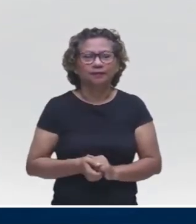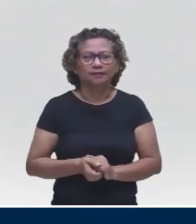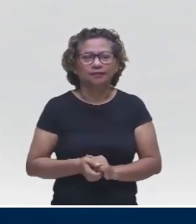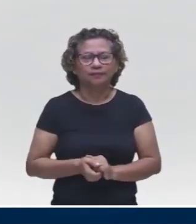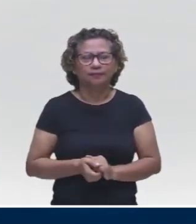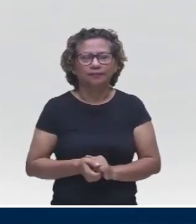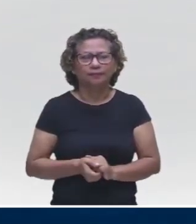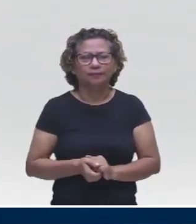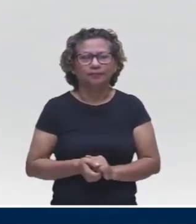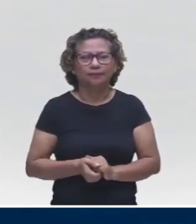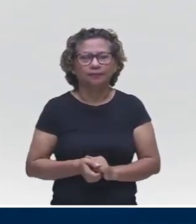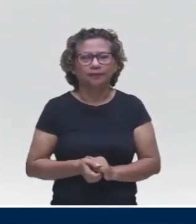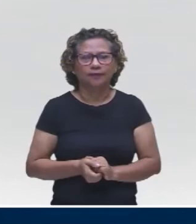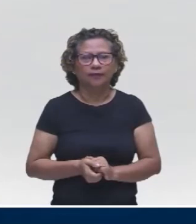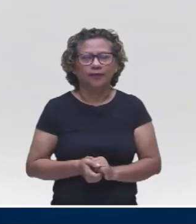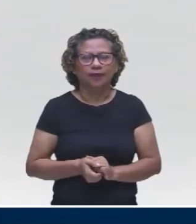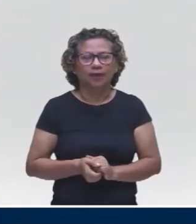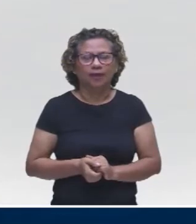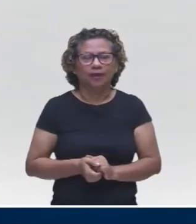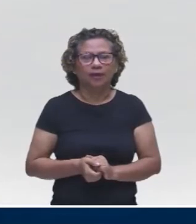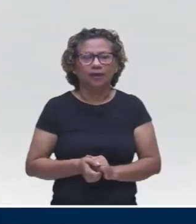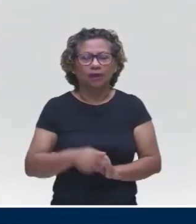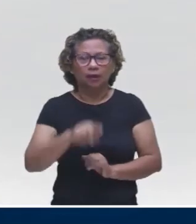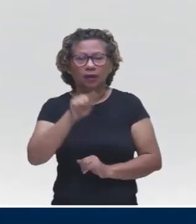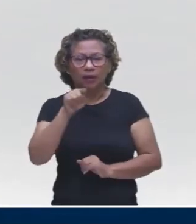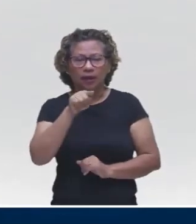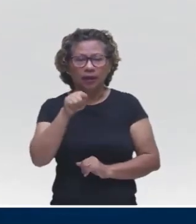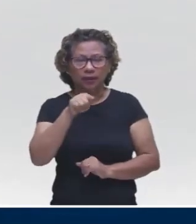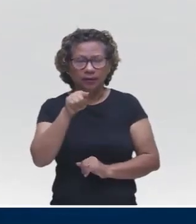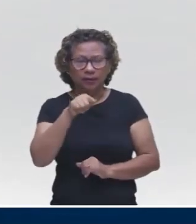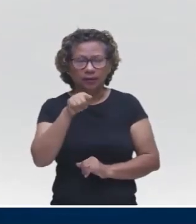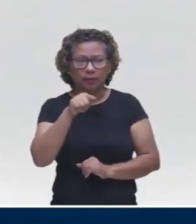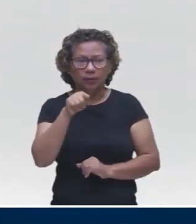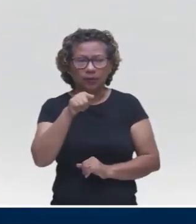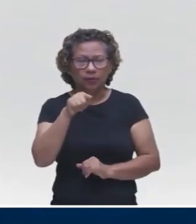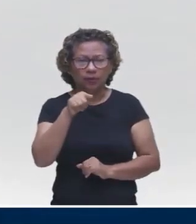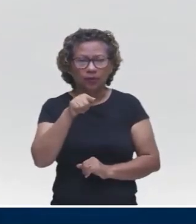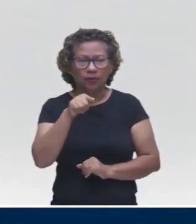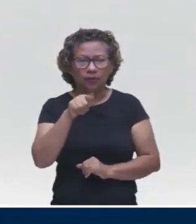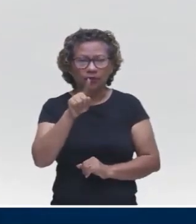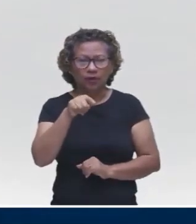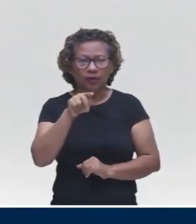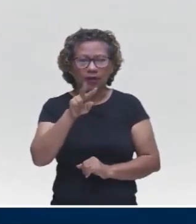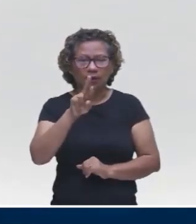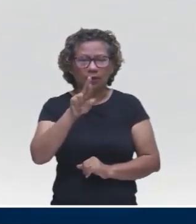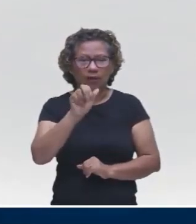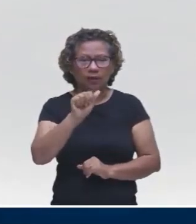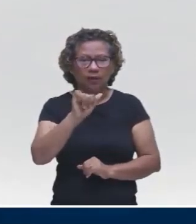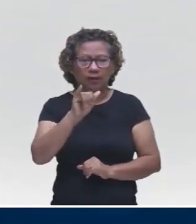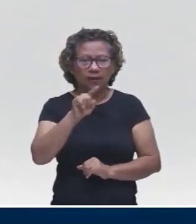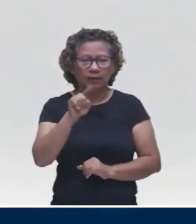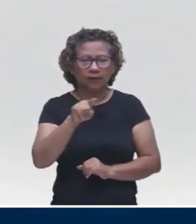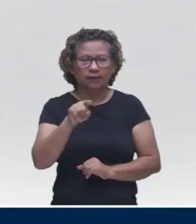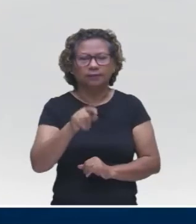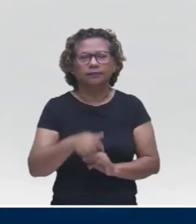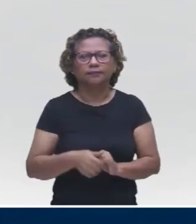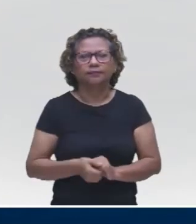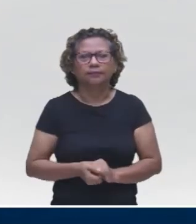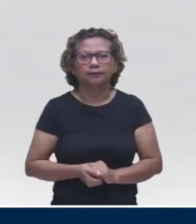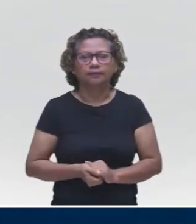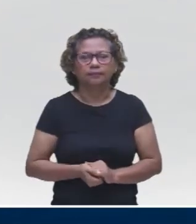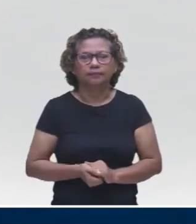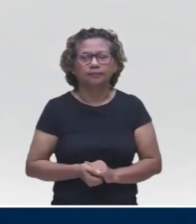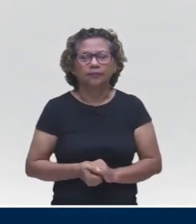1,66. Esse ponto R aqui nós estamos chamando de raiz. Então, observe, ó. É exatamente